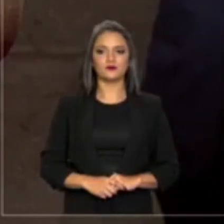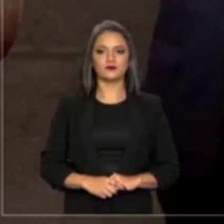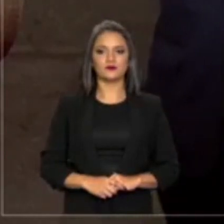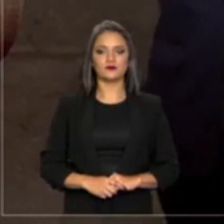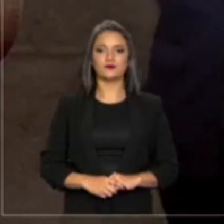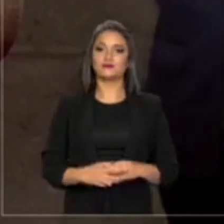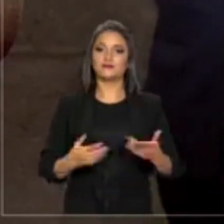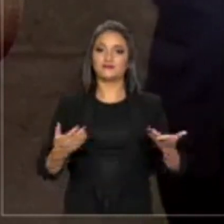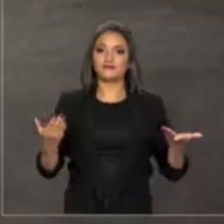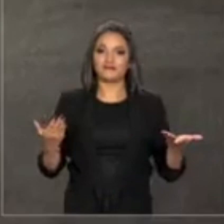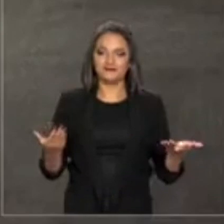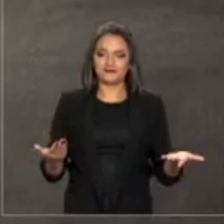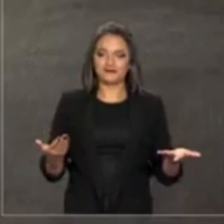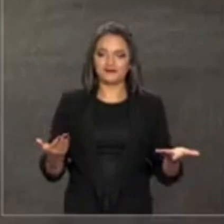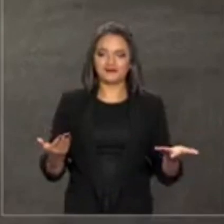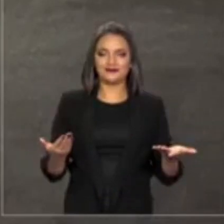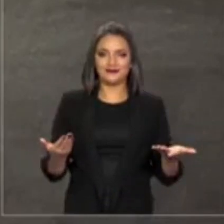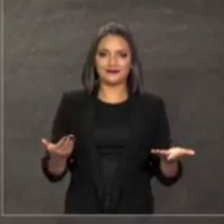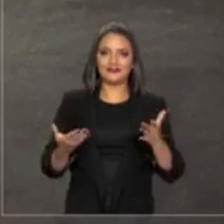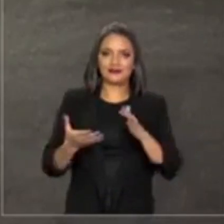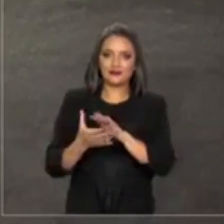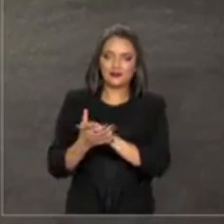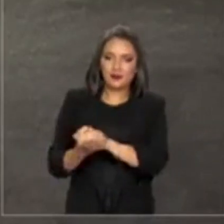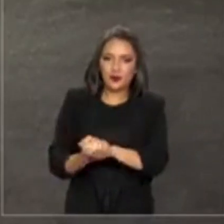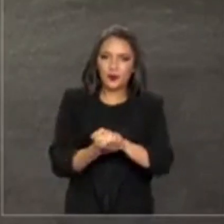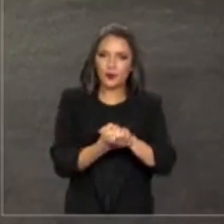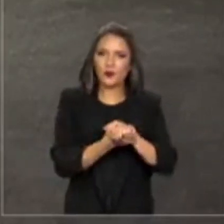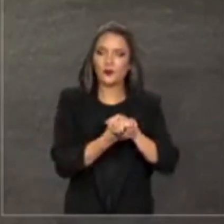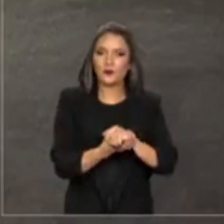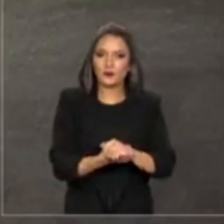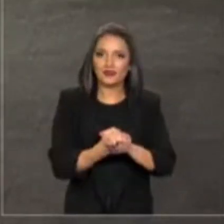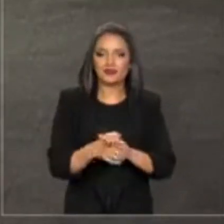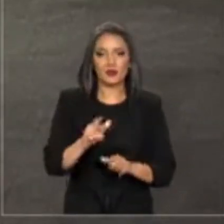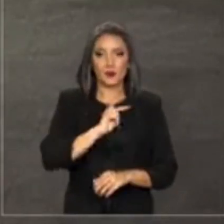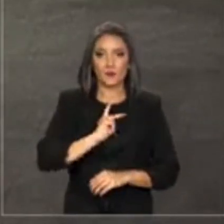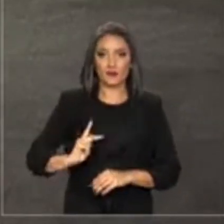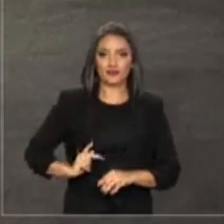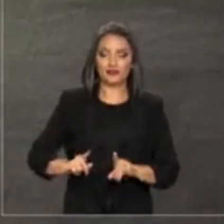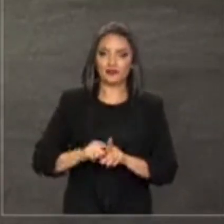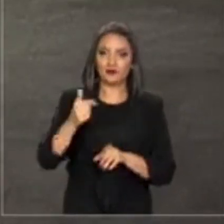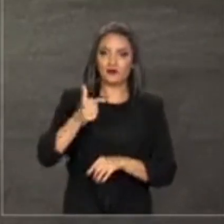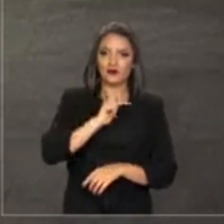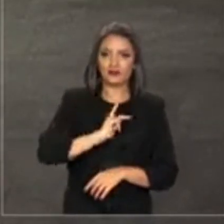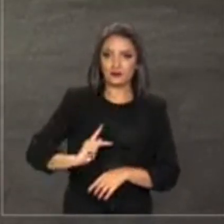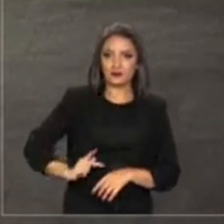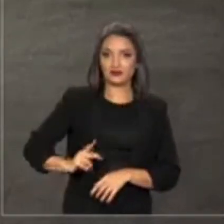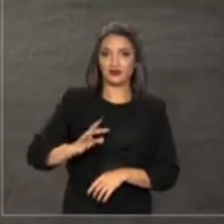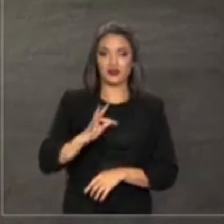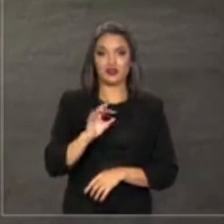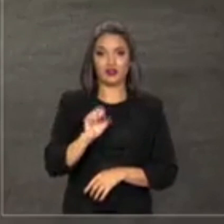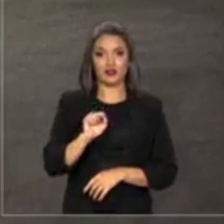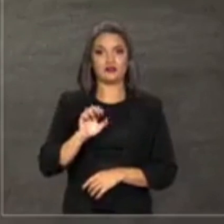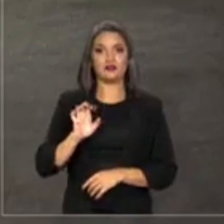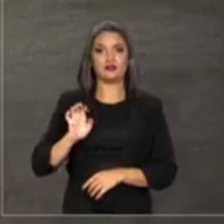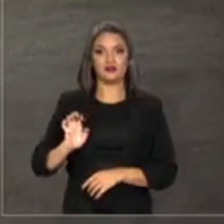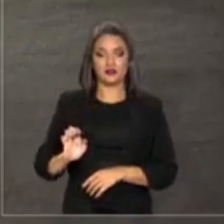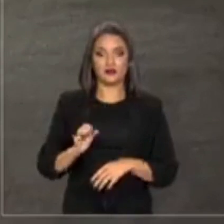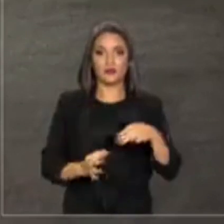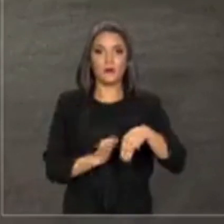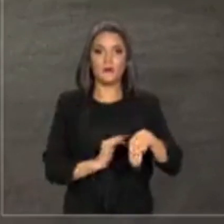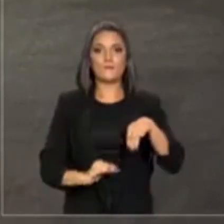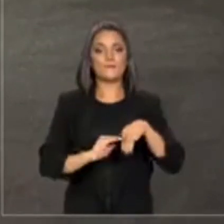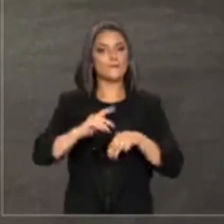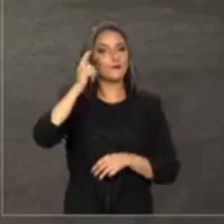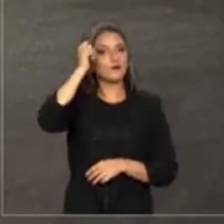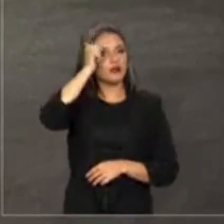Eu gostaria de cumprimentar o presidente e o vice-presidente do Tribunal Superior Eleitoral, o ministro Alexandre